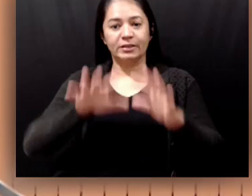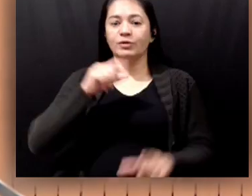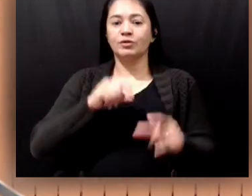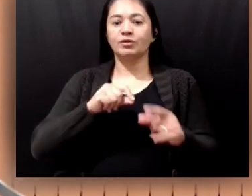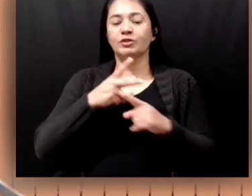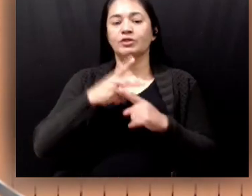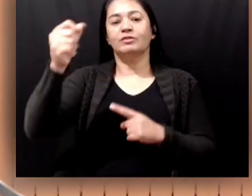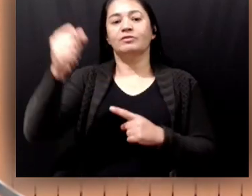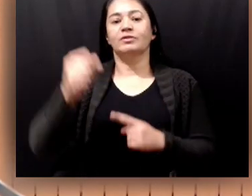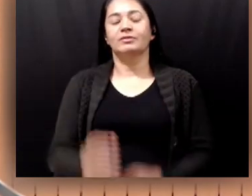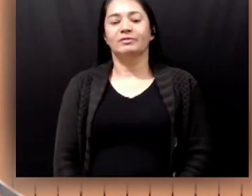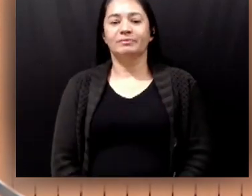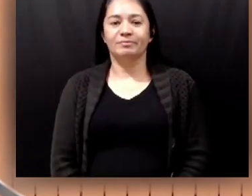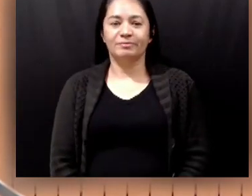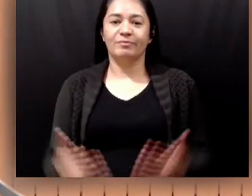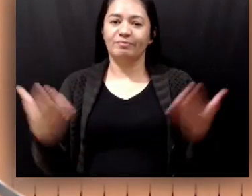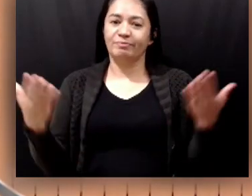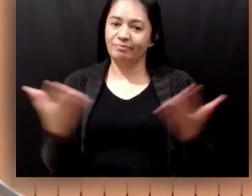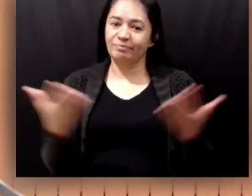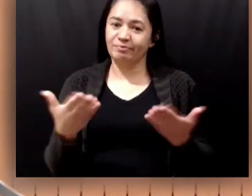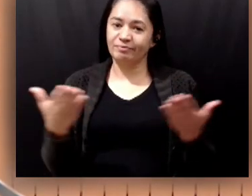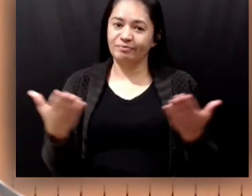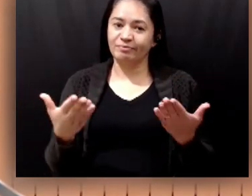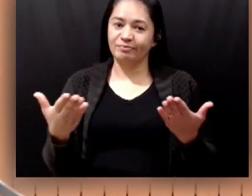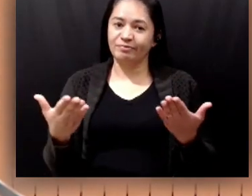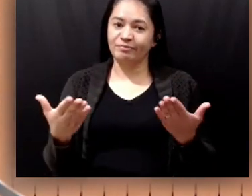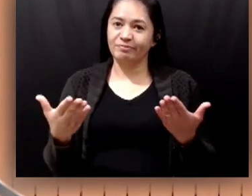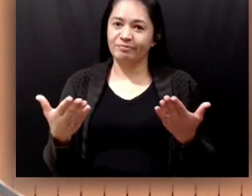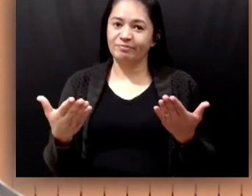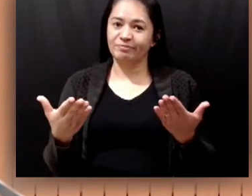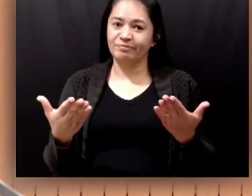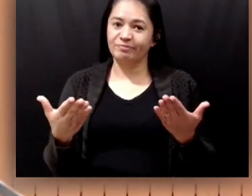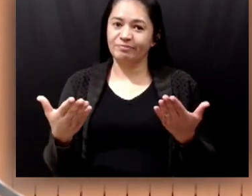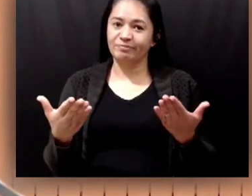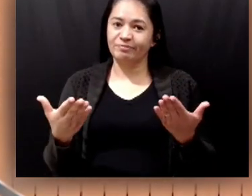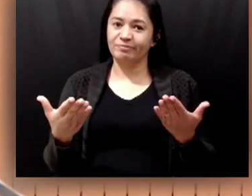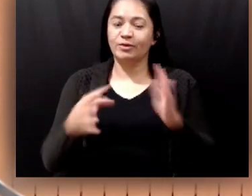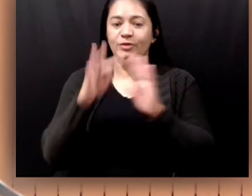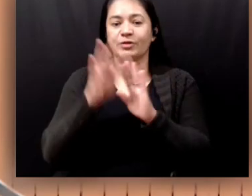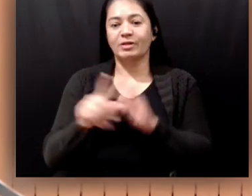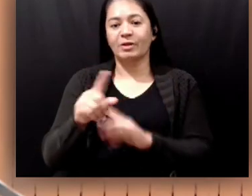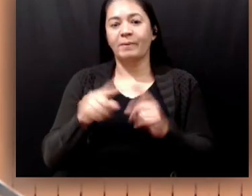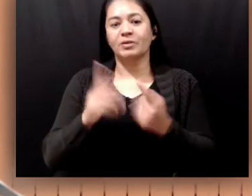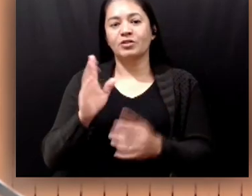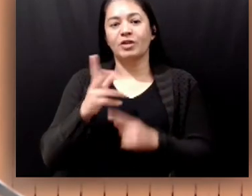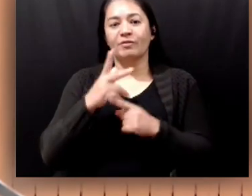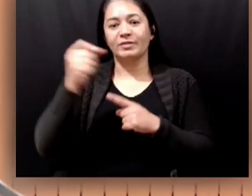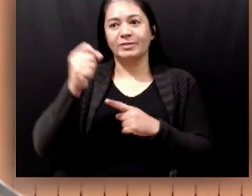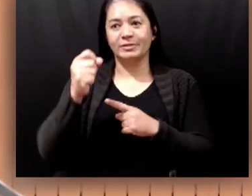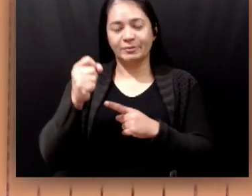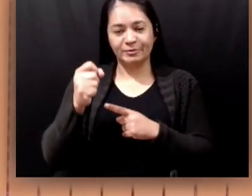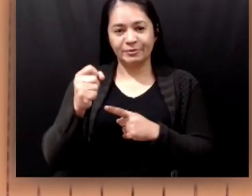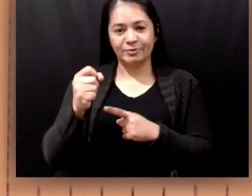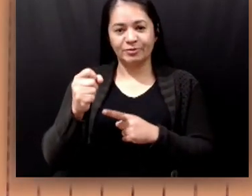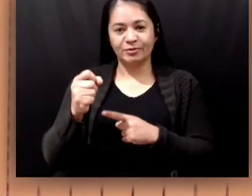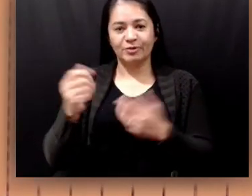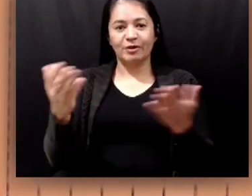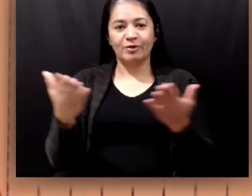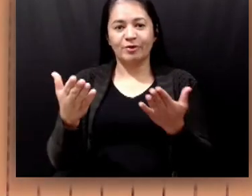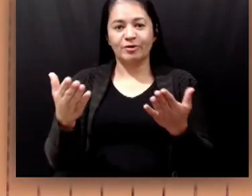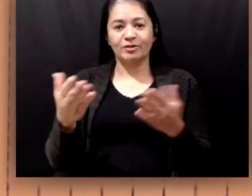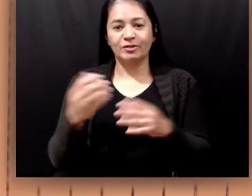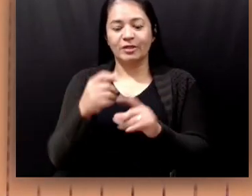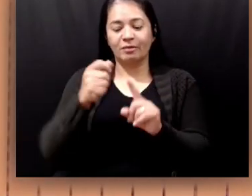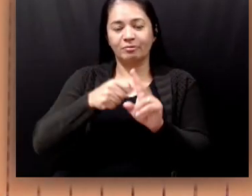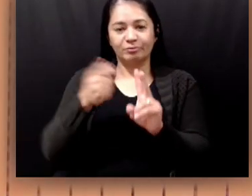agora não estava no texto, mas eu fui campeão sul-americano, agora há 2 meses atrás. Essa noite,